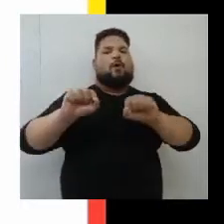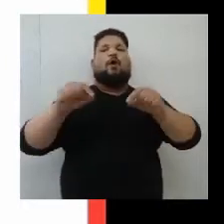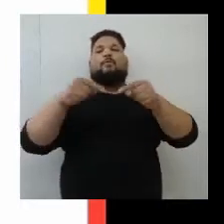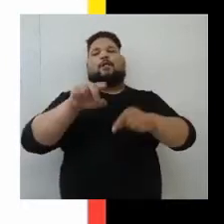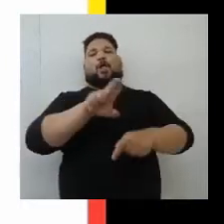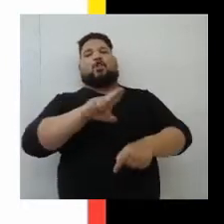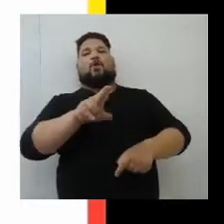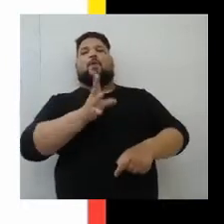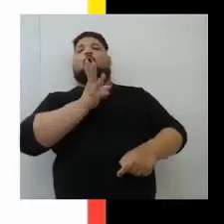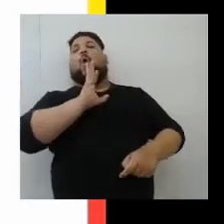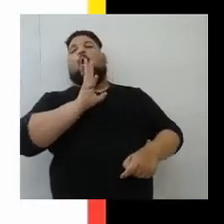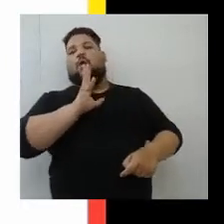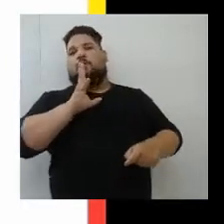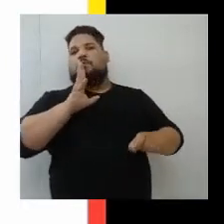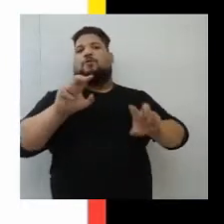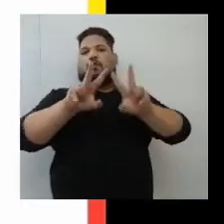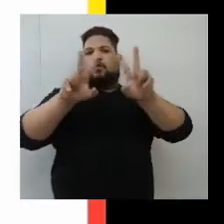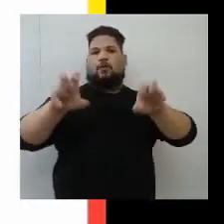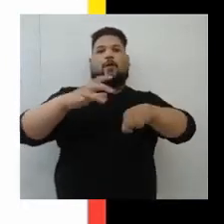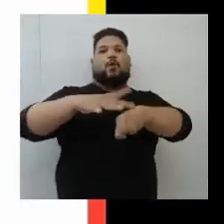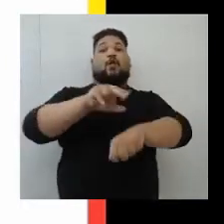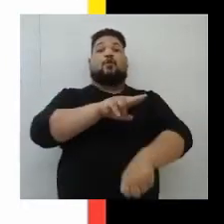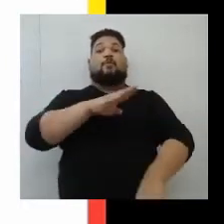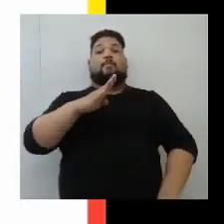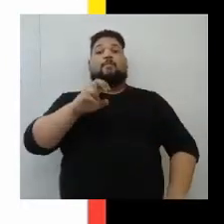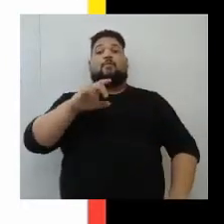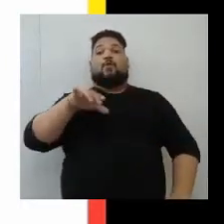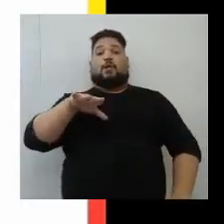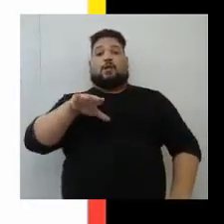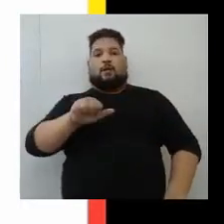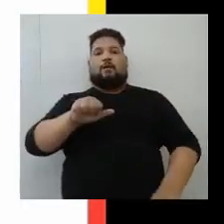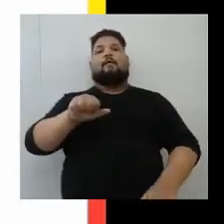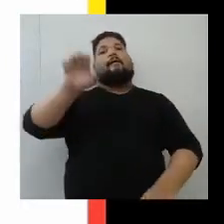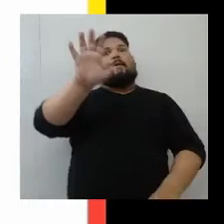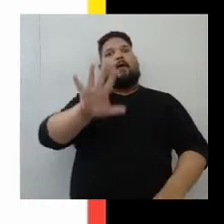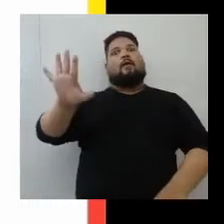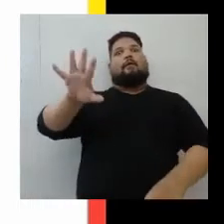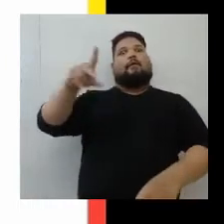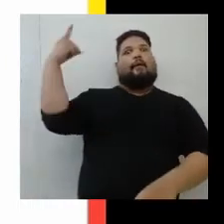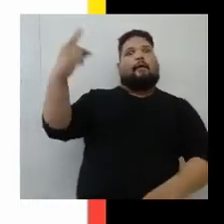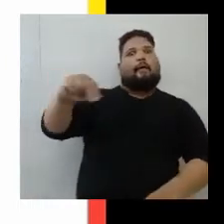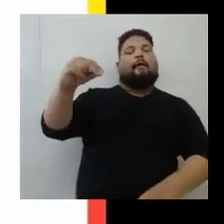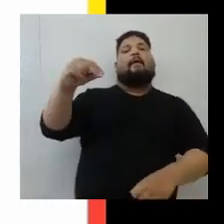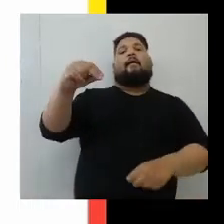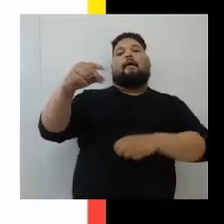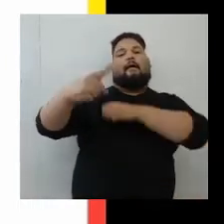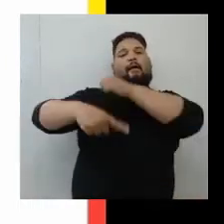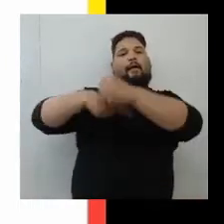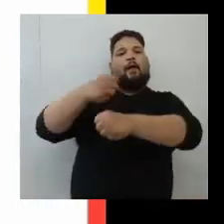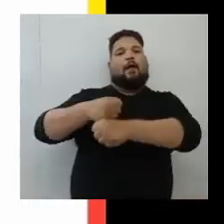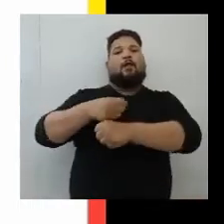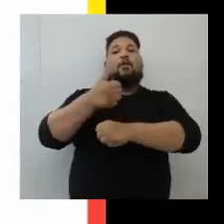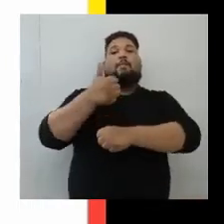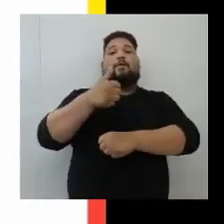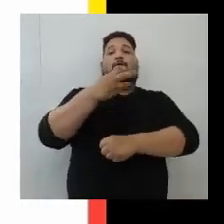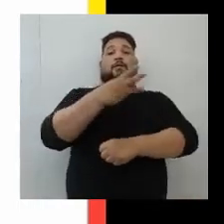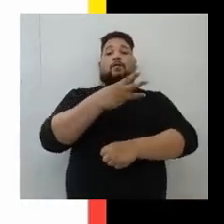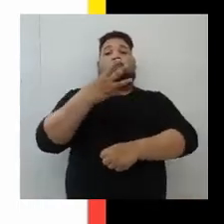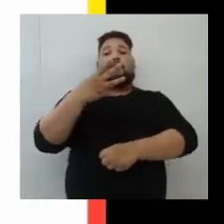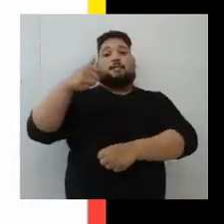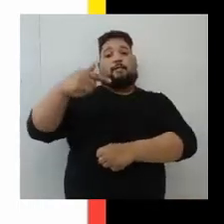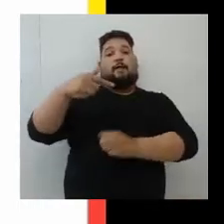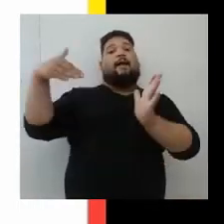conhecido o surto de peste bubônica que atingiu o continente europeu entre os anos de 1347